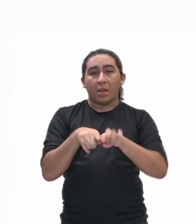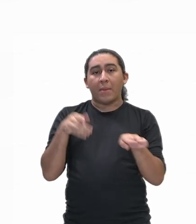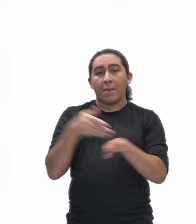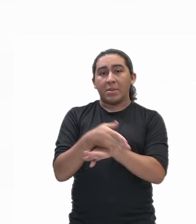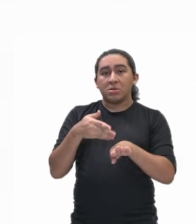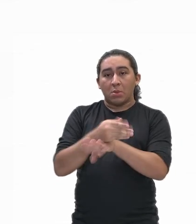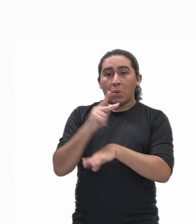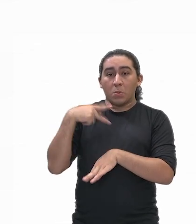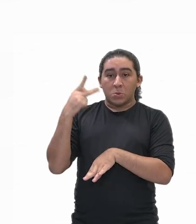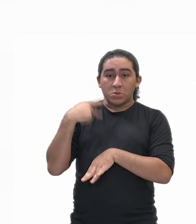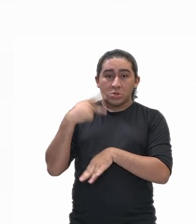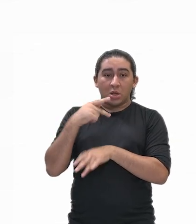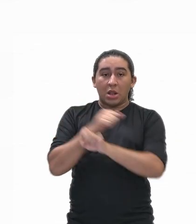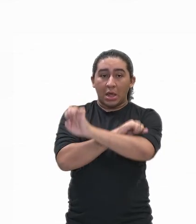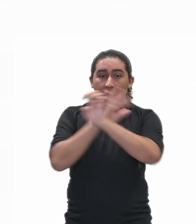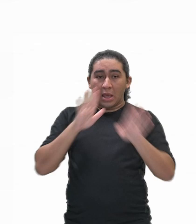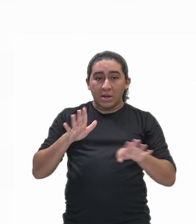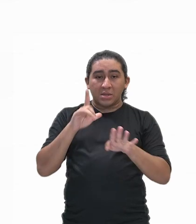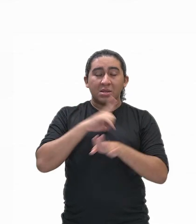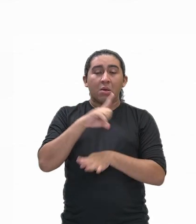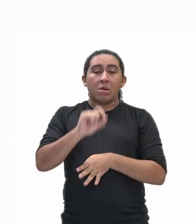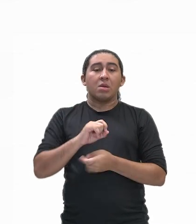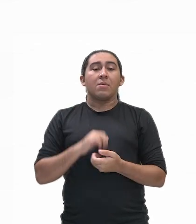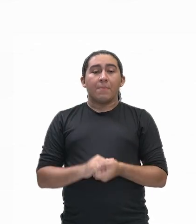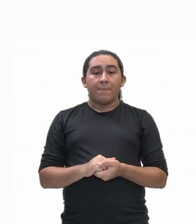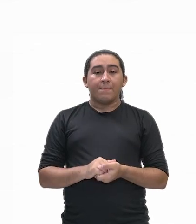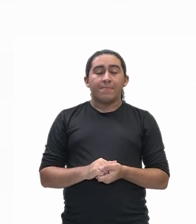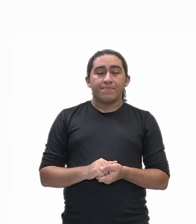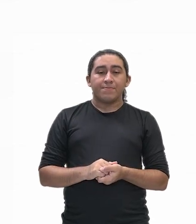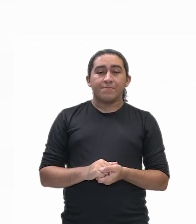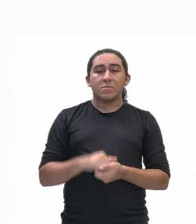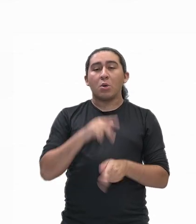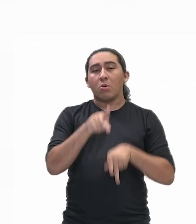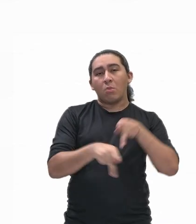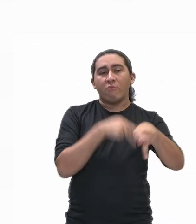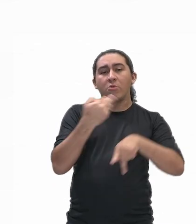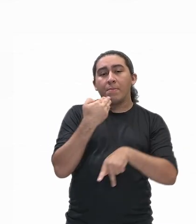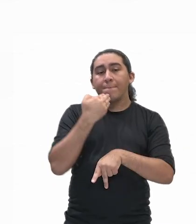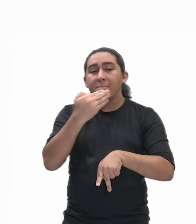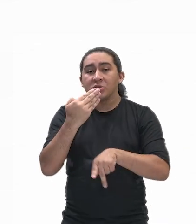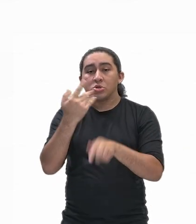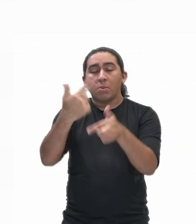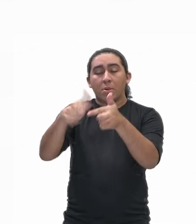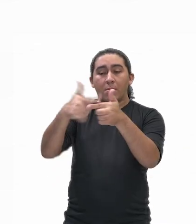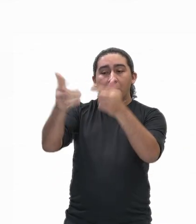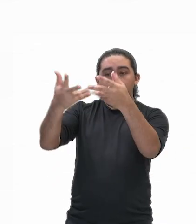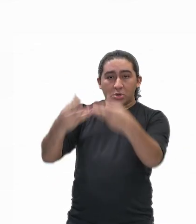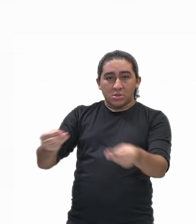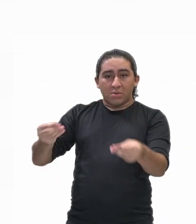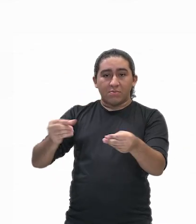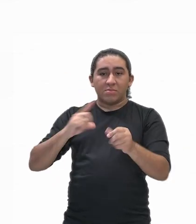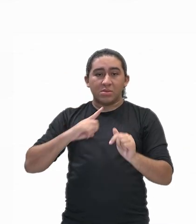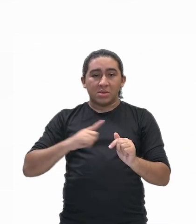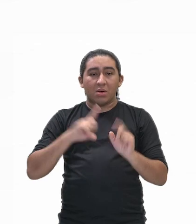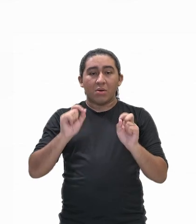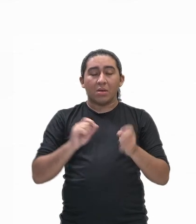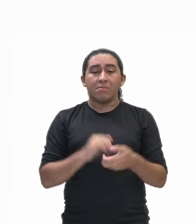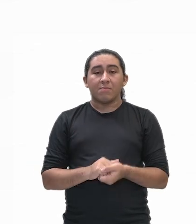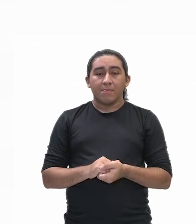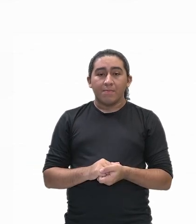mais participação política fez crescer o clamor por soluções que impedissem